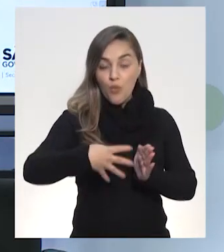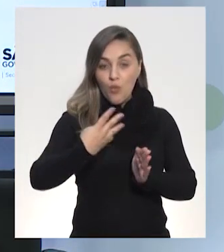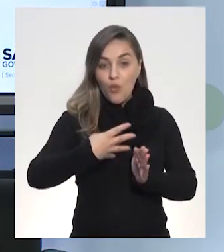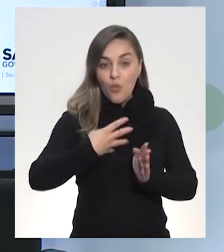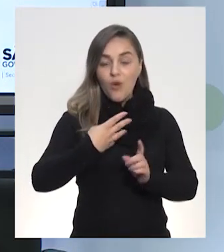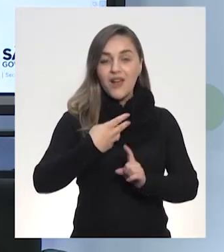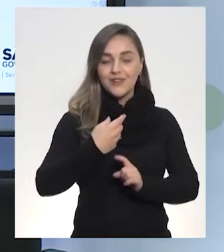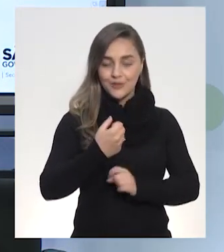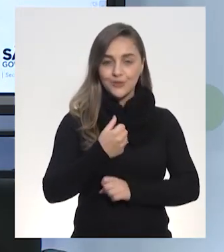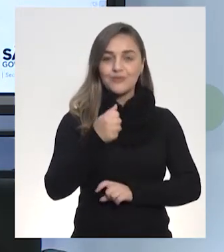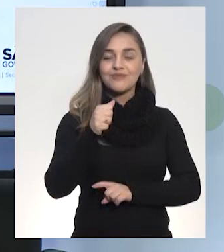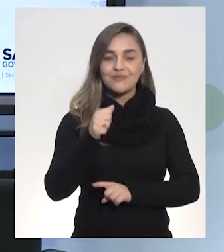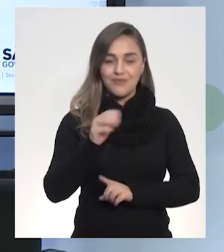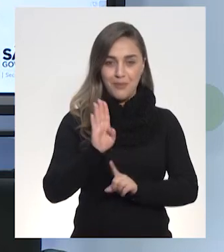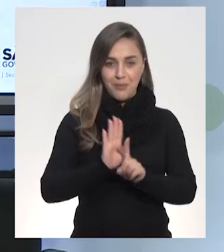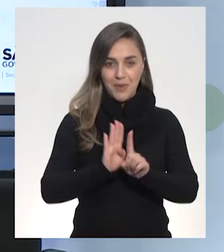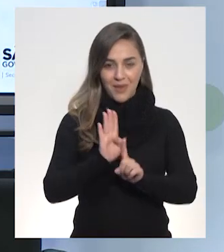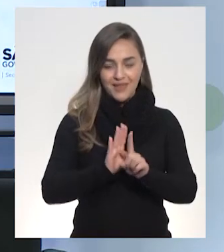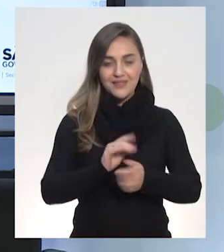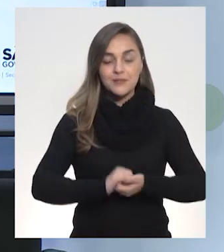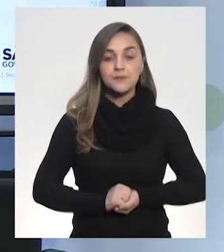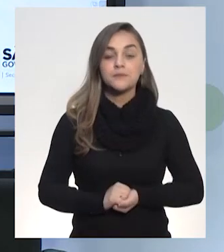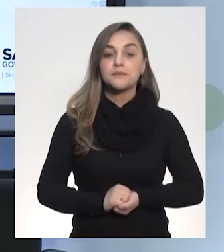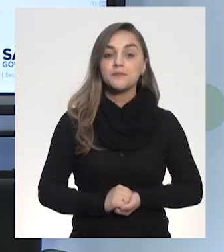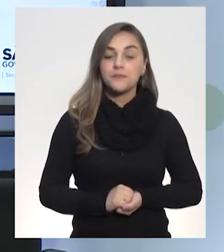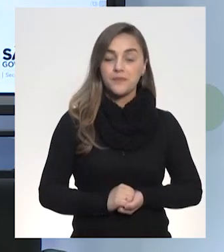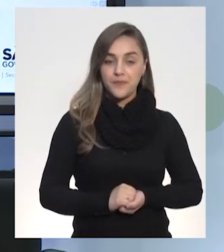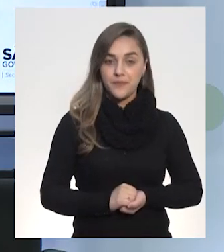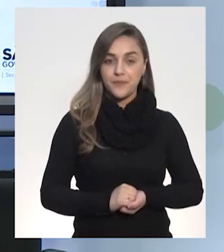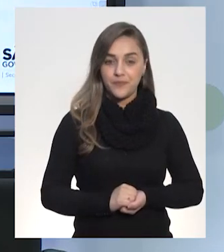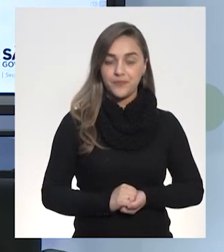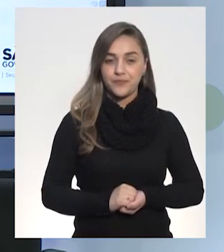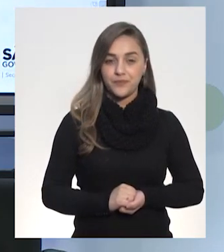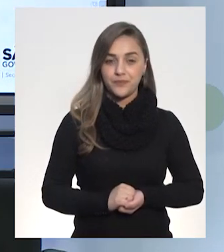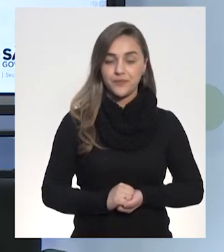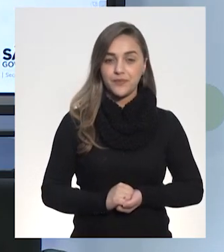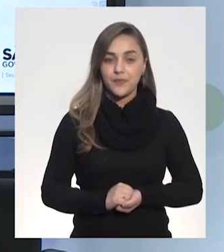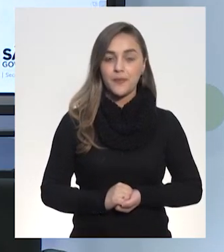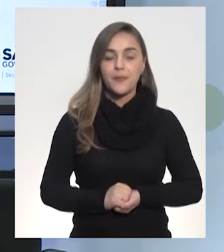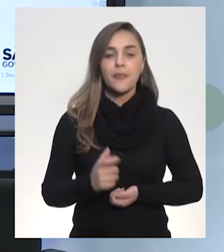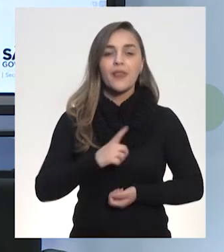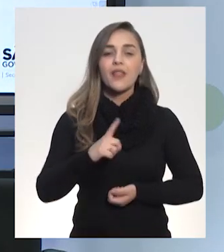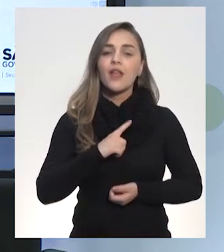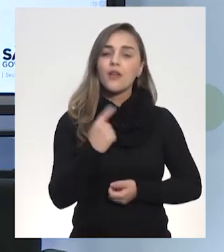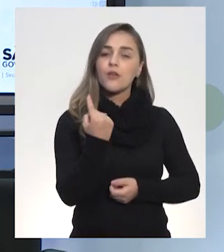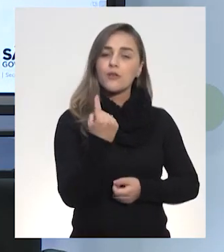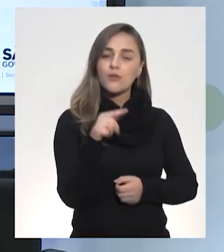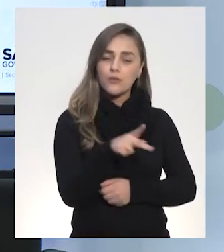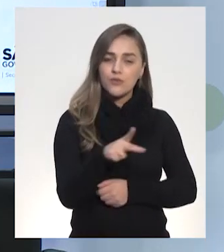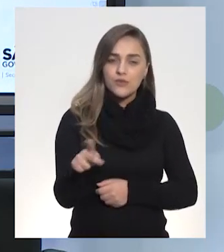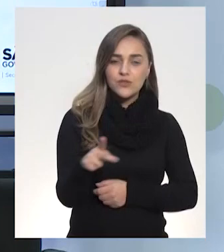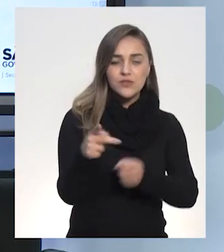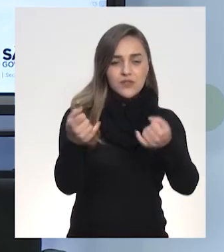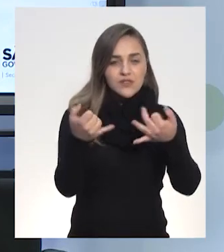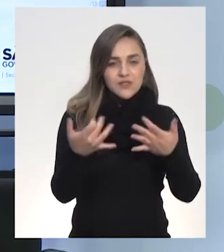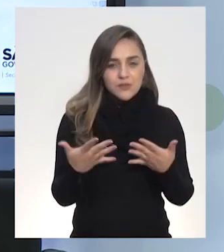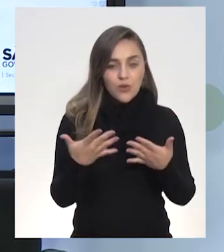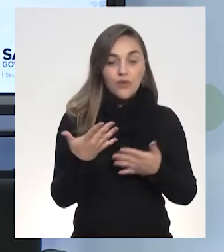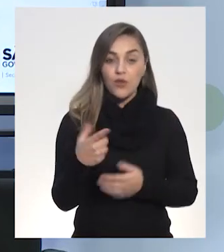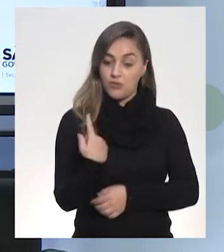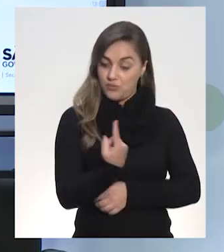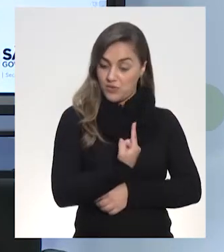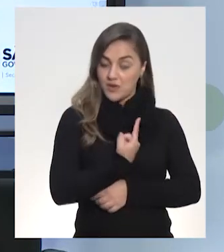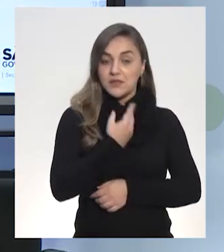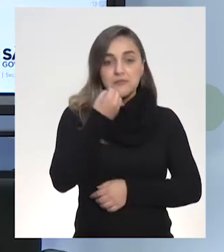gente vai mudar o tema, tá? Tem um professor que falou que a gente que deveria fazer o experimento aqui,